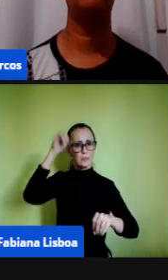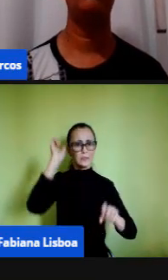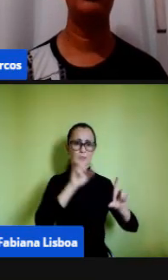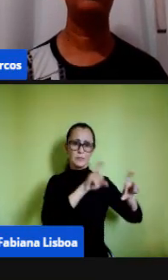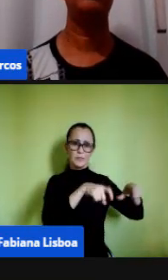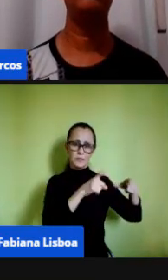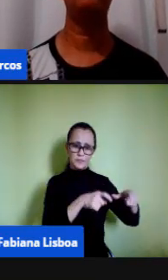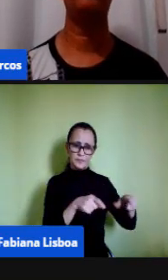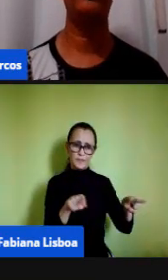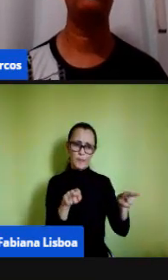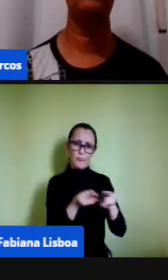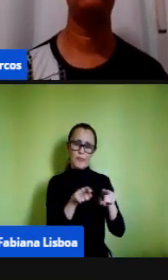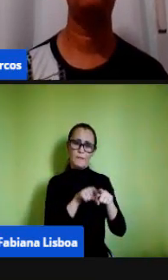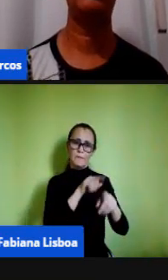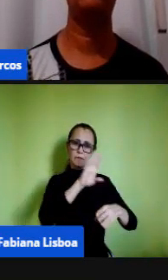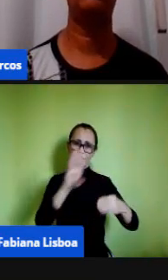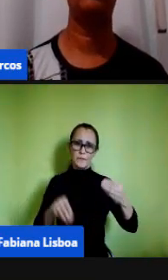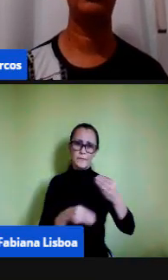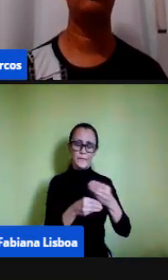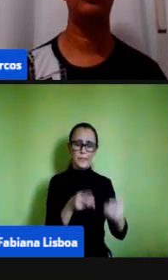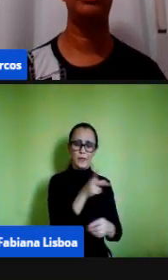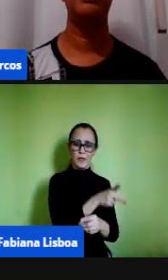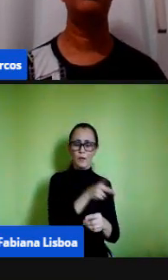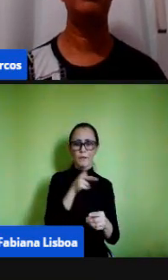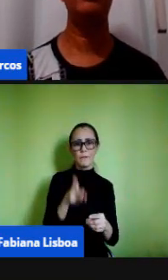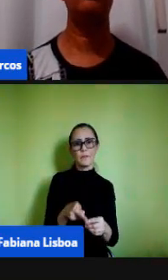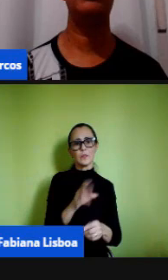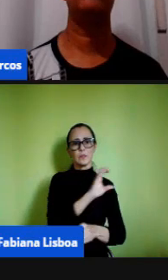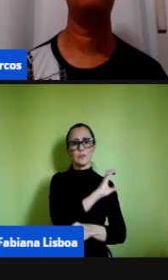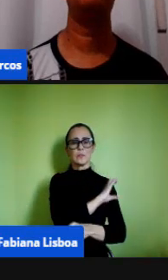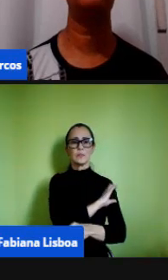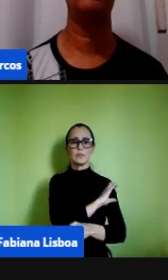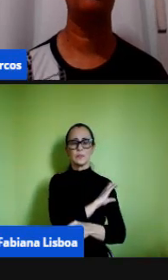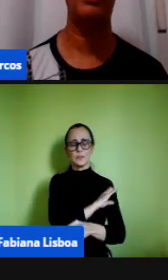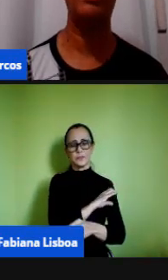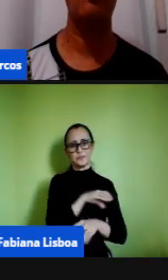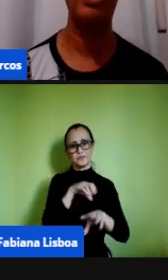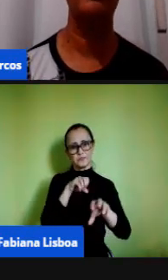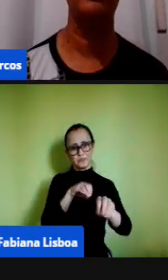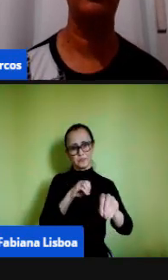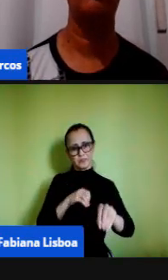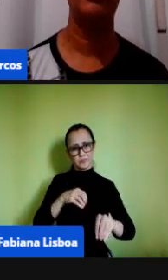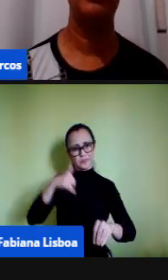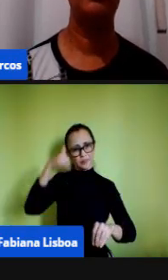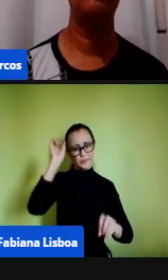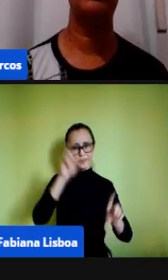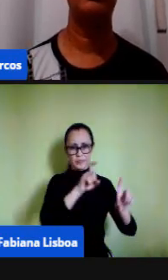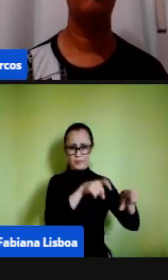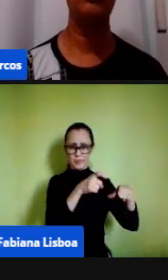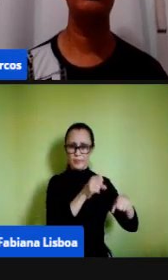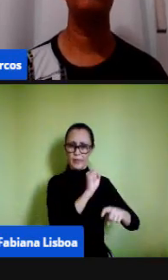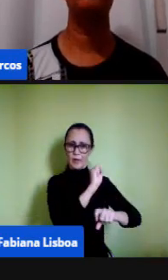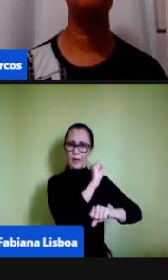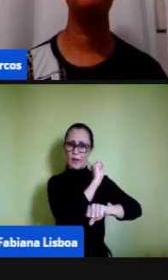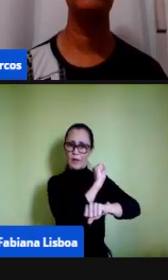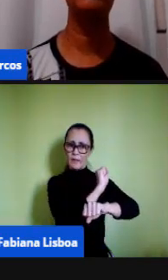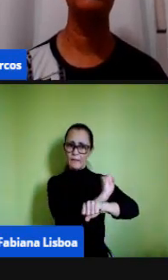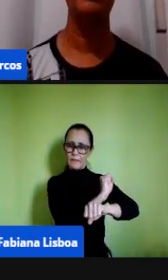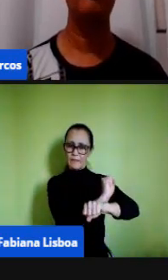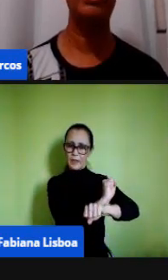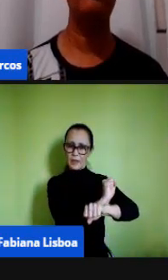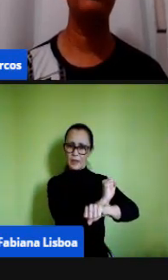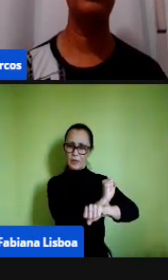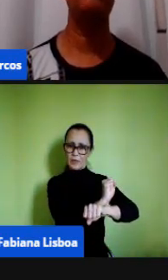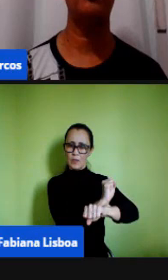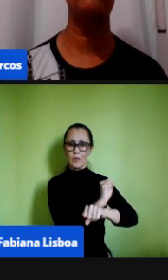Sugiro, então, que os professores e coordenadores da educação do campo aguardem, então, que nós postemos um